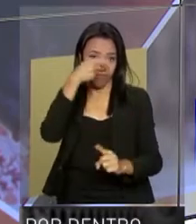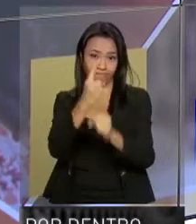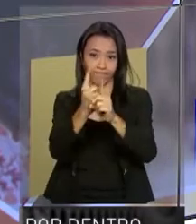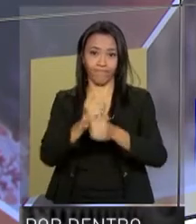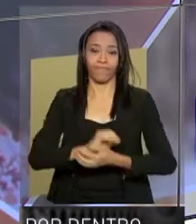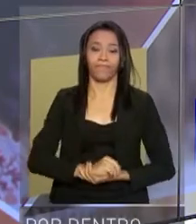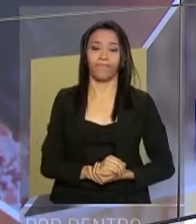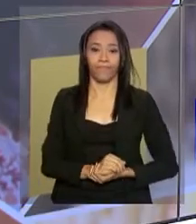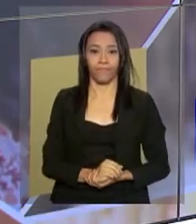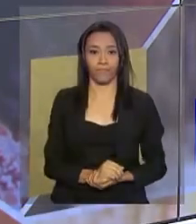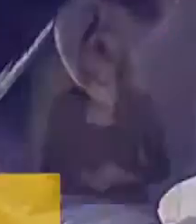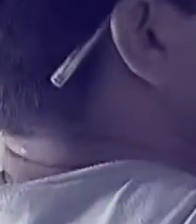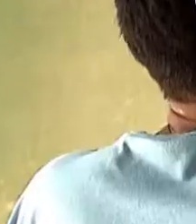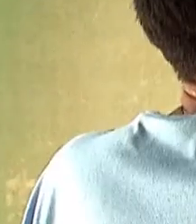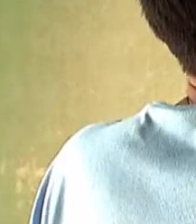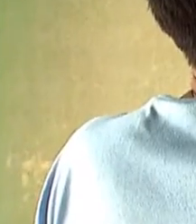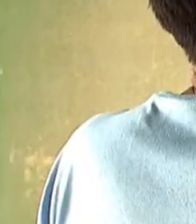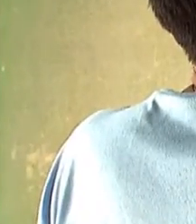até a próxima